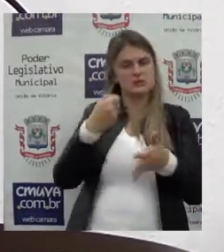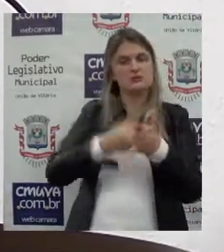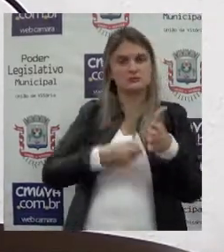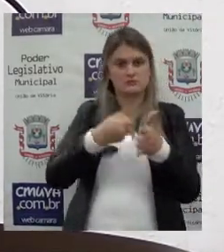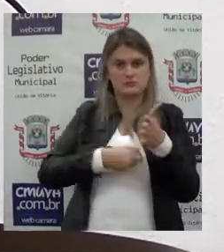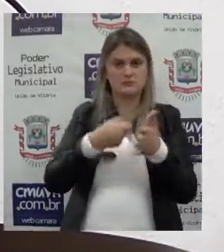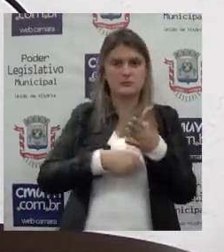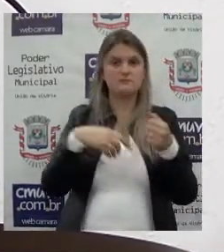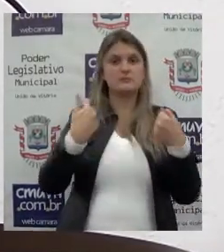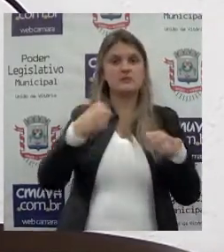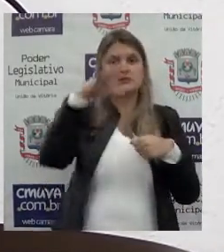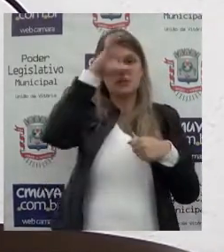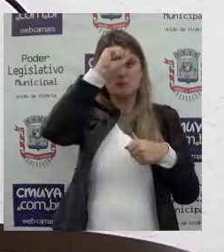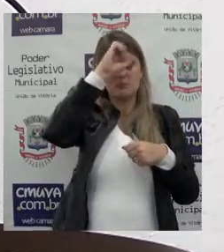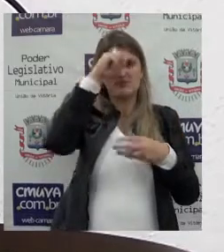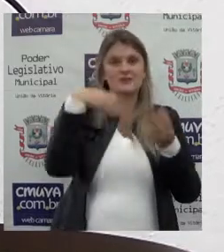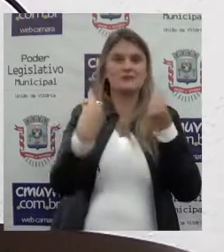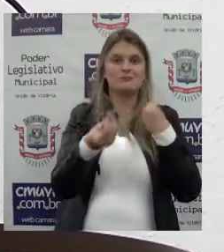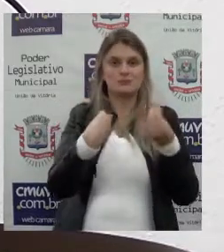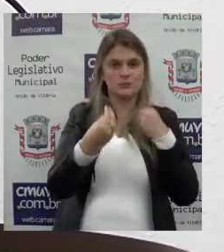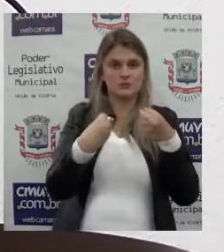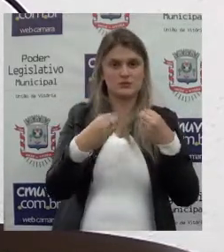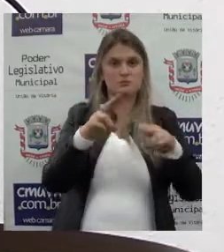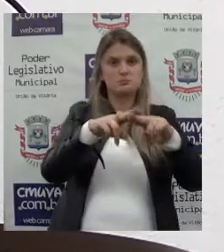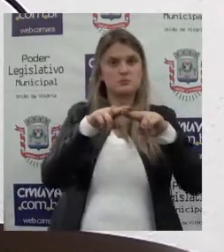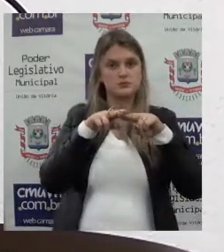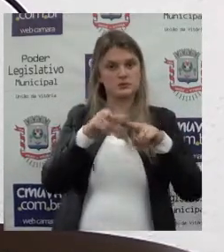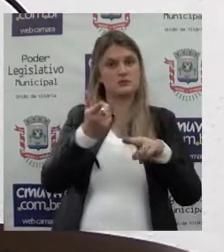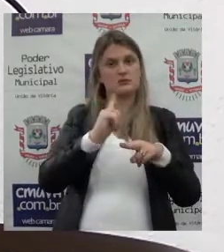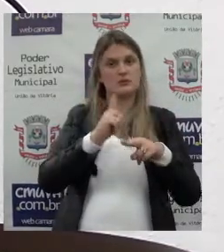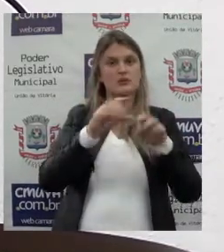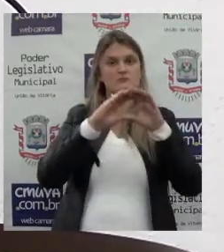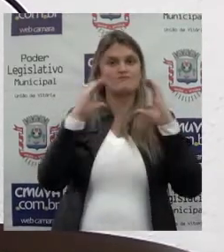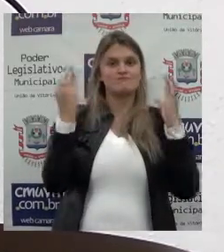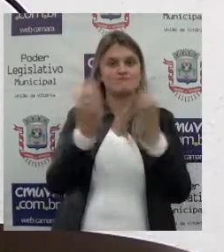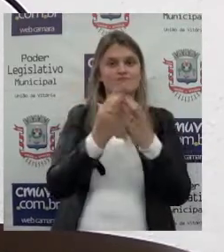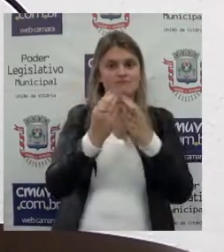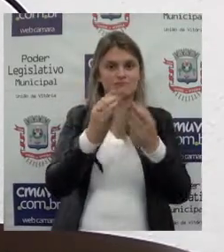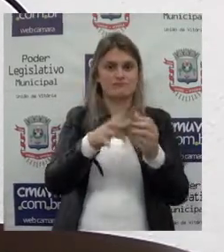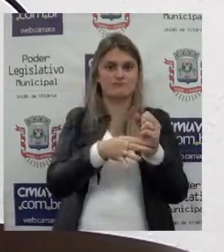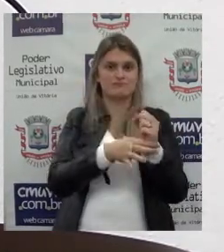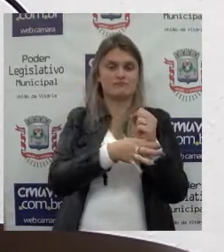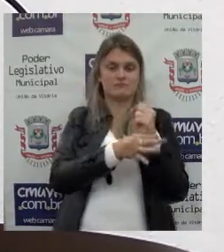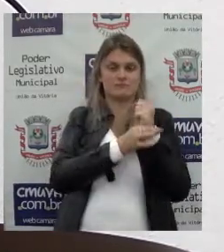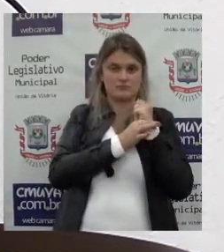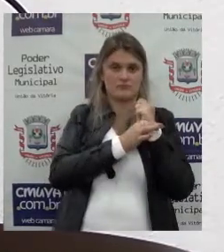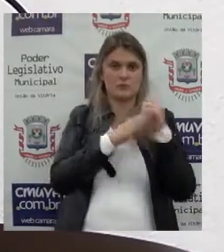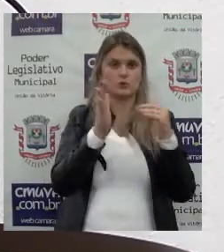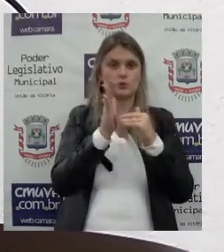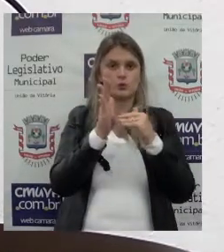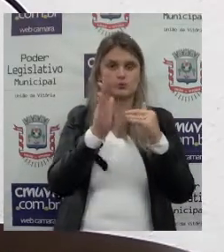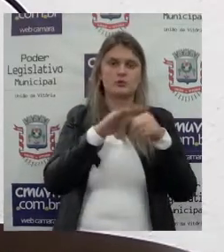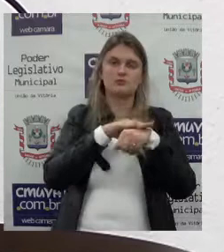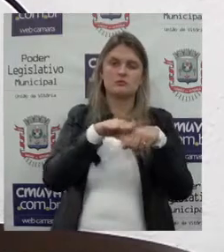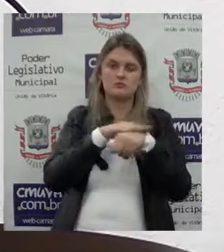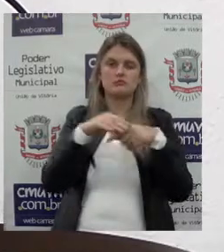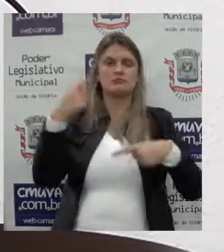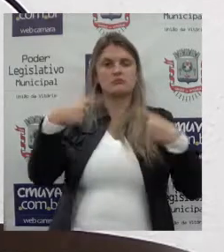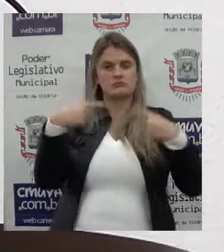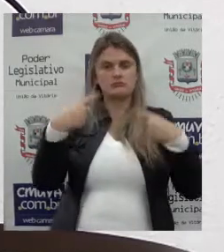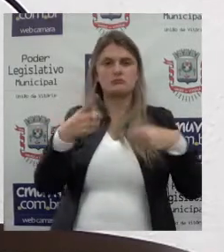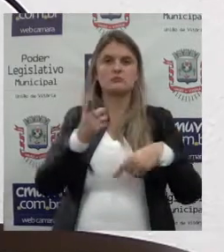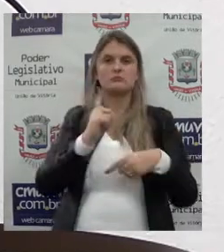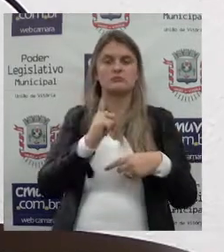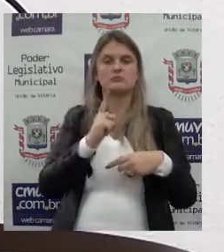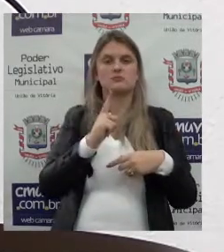prefeito, dos deputados, tem que cobrar. Mas eles têm que aprender a cobrar também. Por isso que nós estamos instalando o Conselho de Segurança, e achei até interessante as últimas